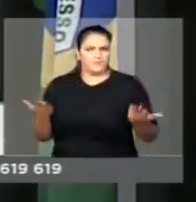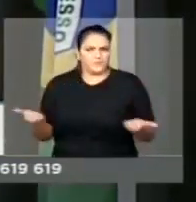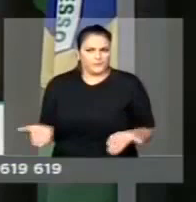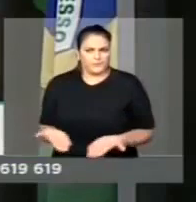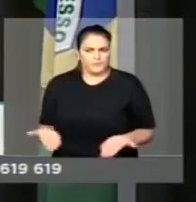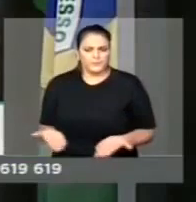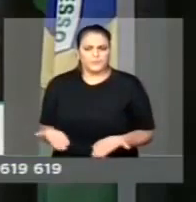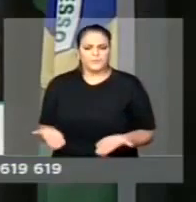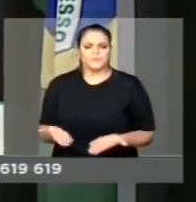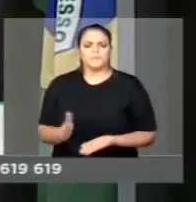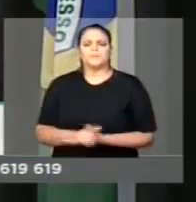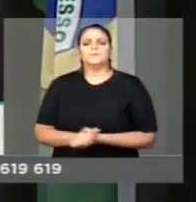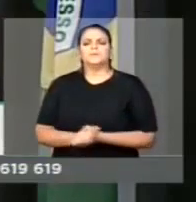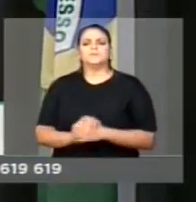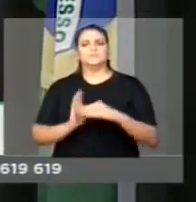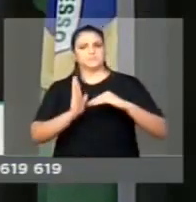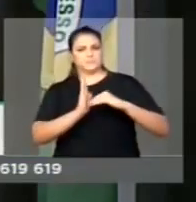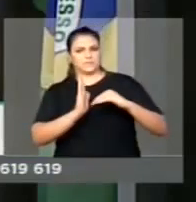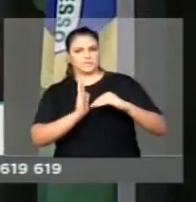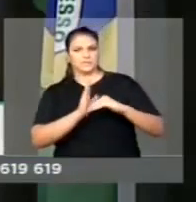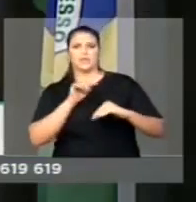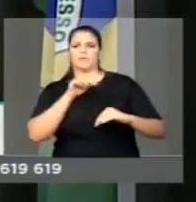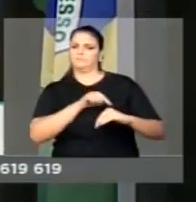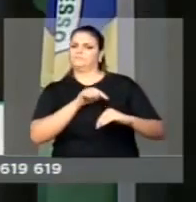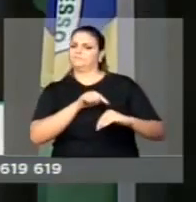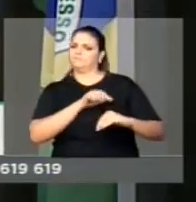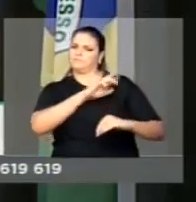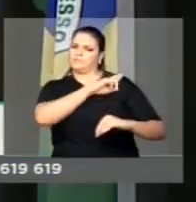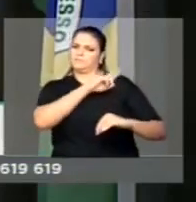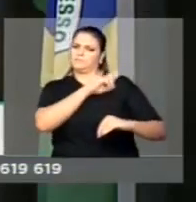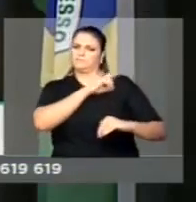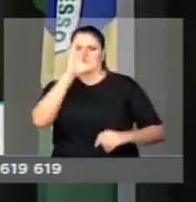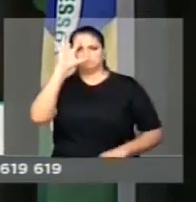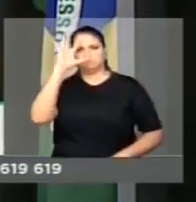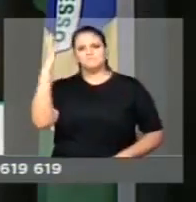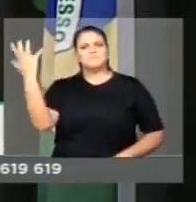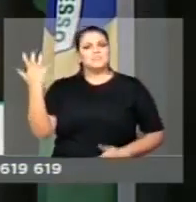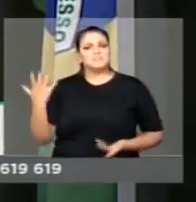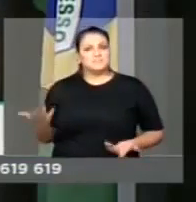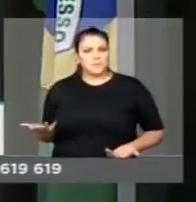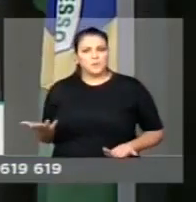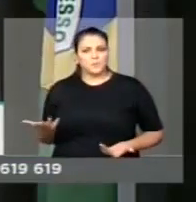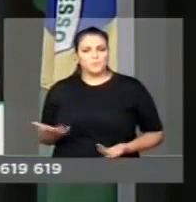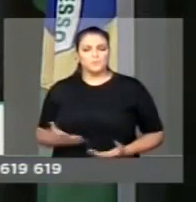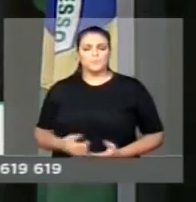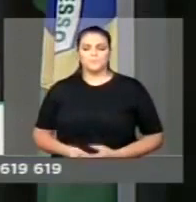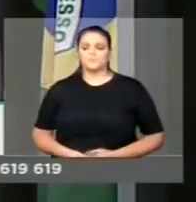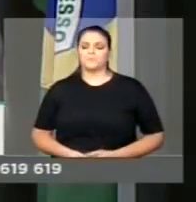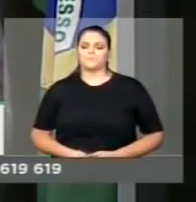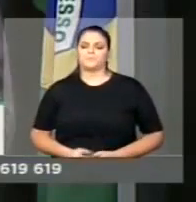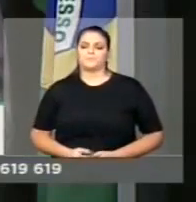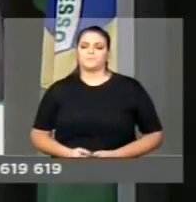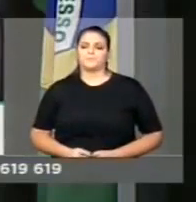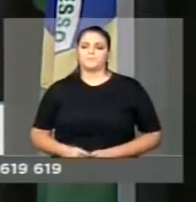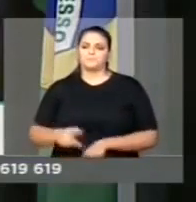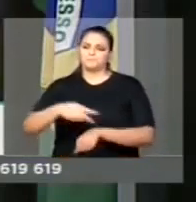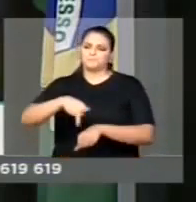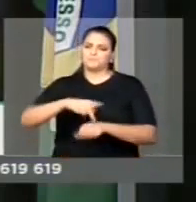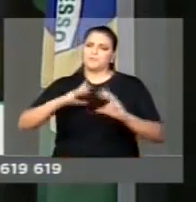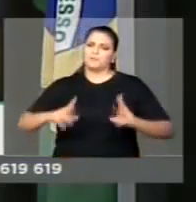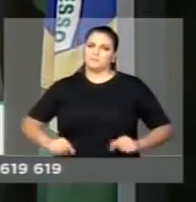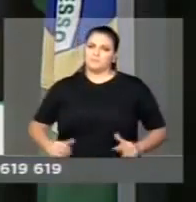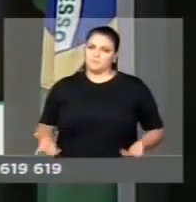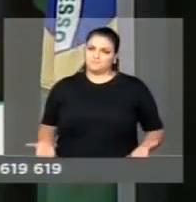recai sobre o Senado da República, esta decisão de passar o Brasil a limpo.